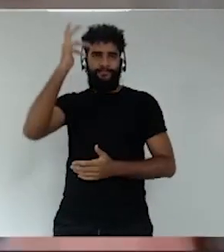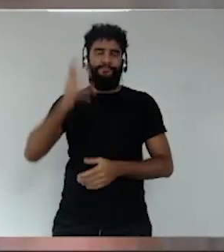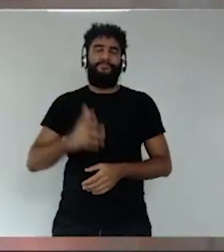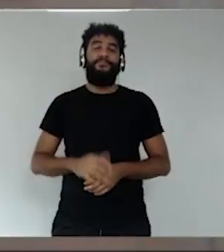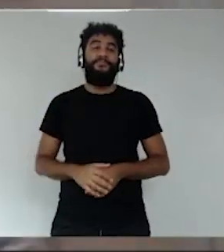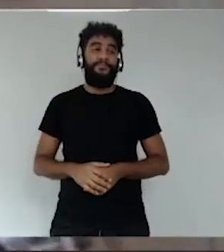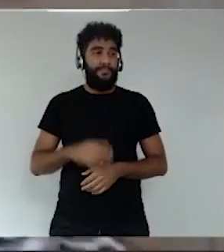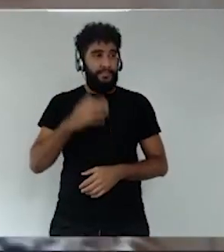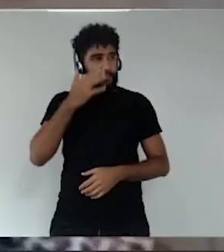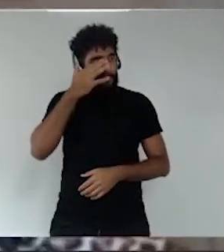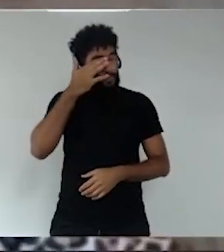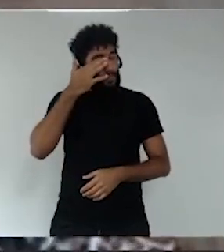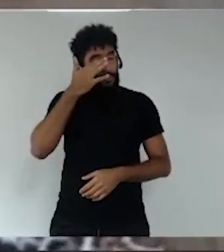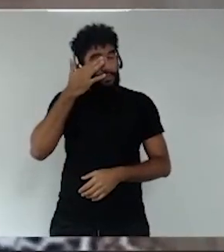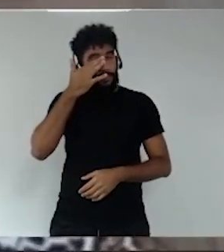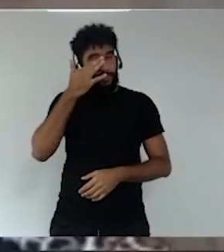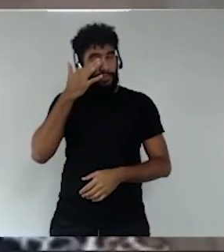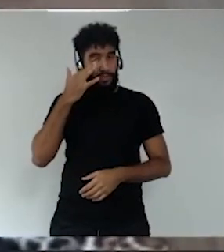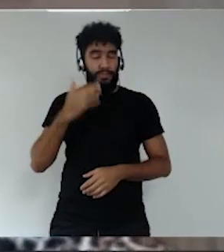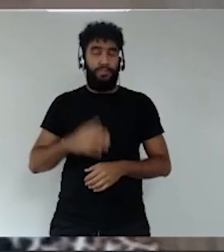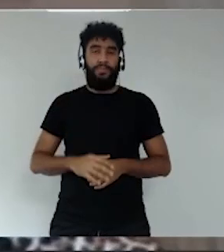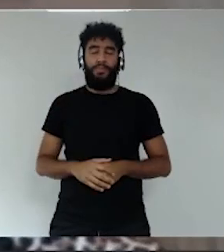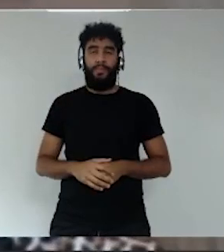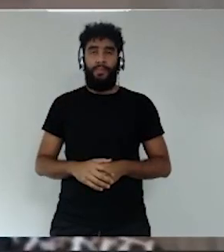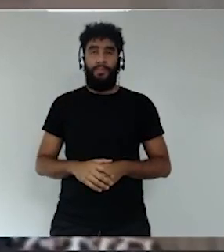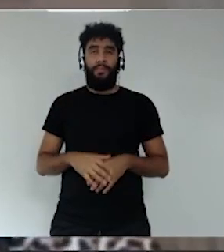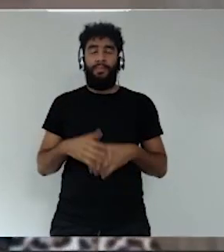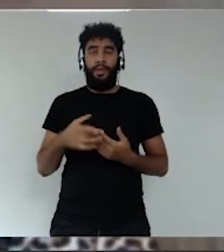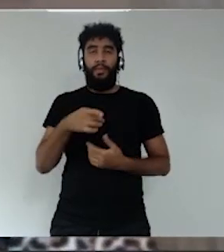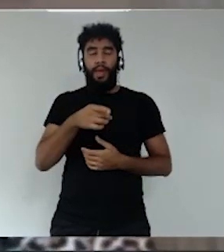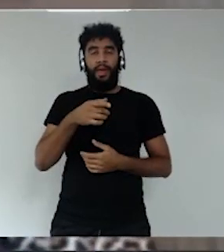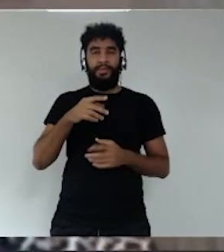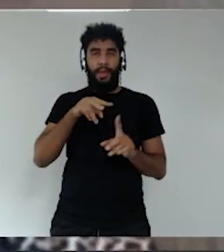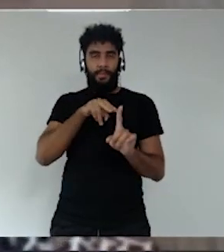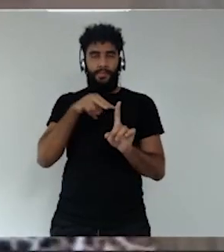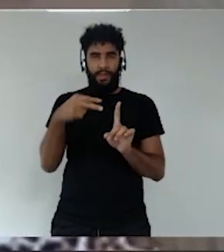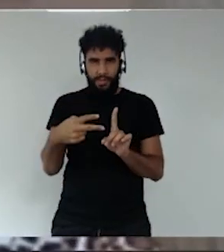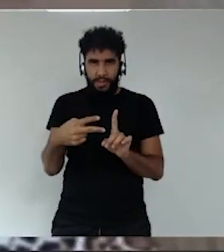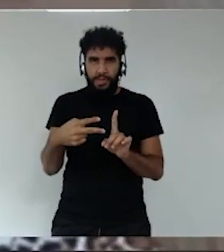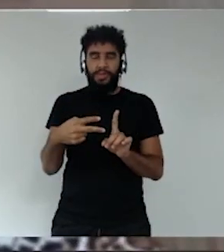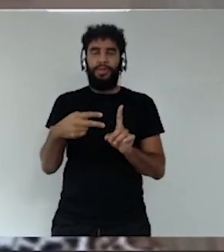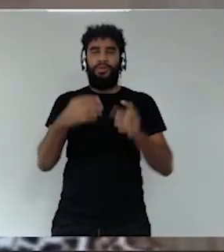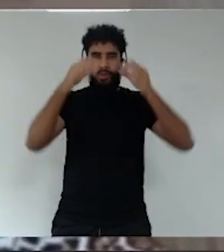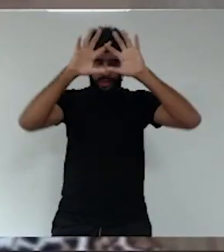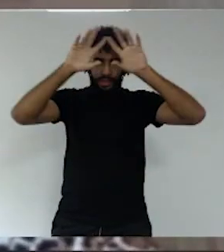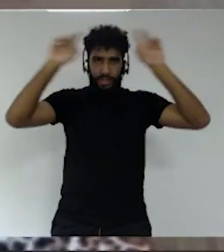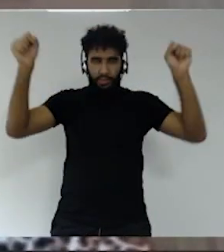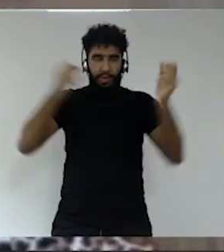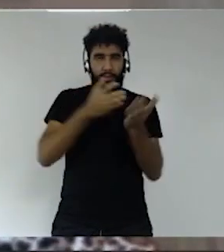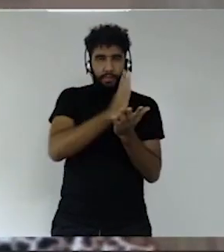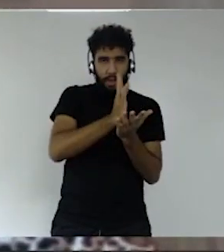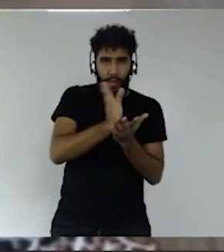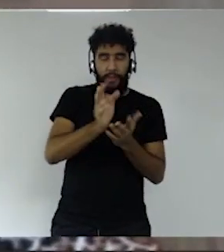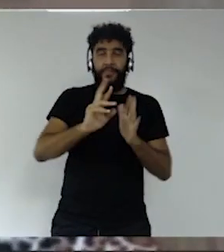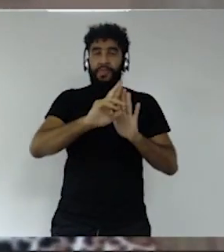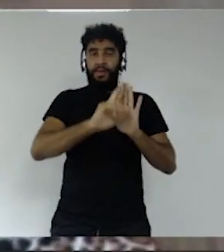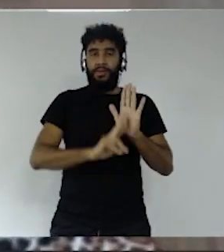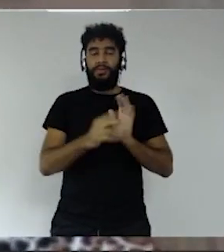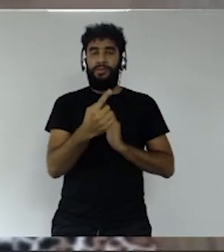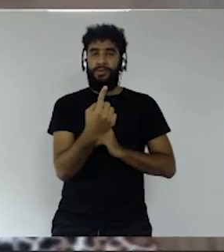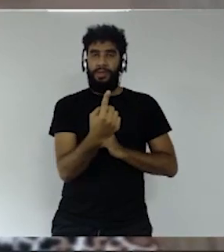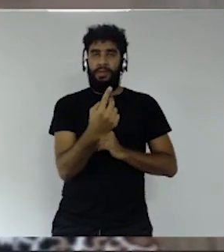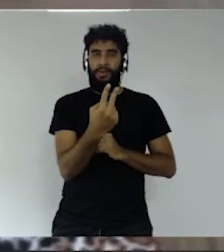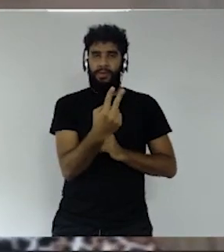E dentro dessa perspectiva de tribunal multiportas, é exatamente isso que a Resolução 125 tentou trazer na